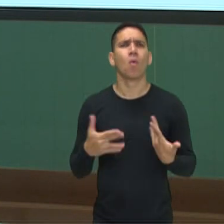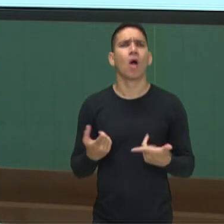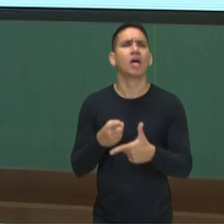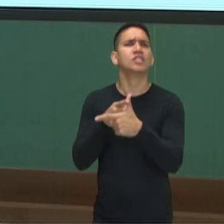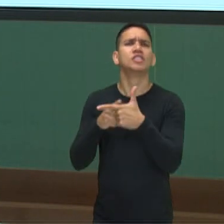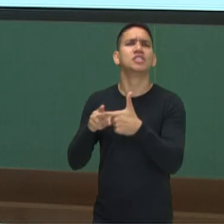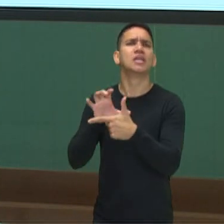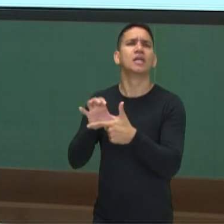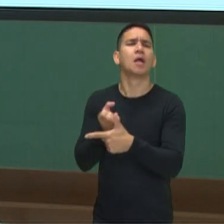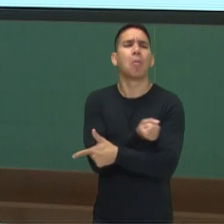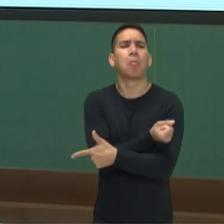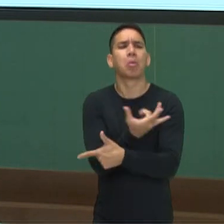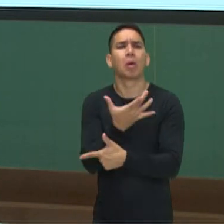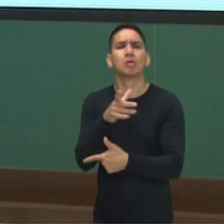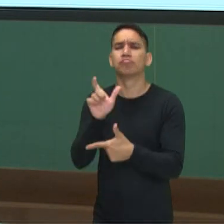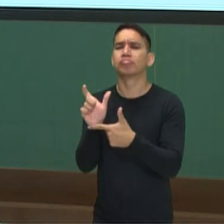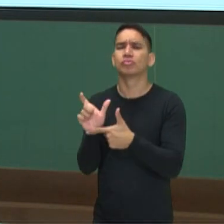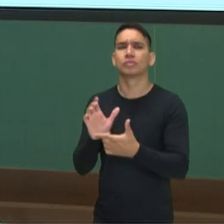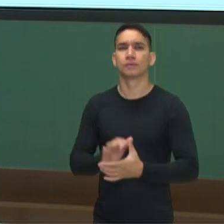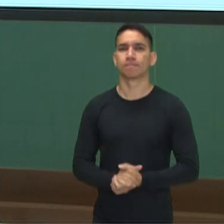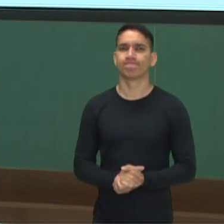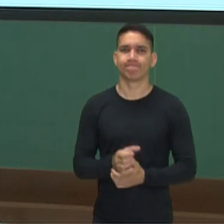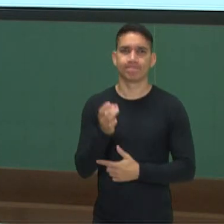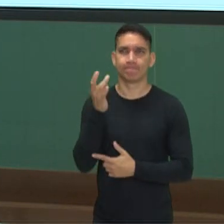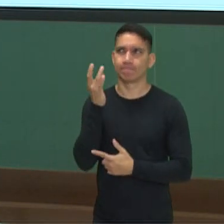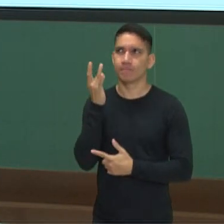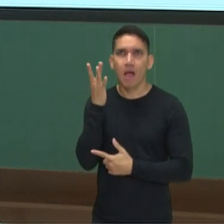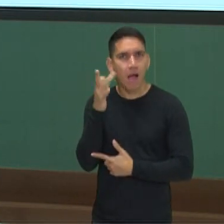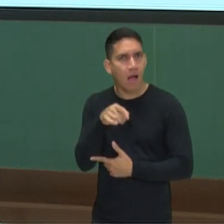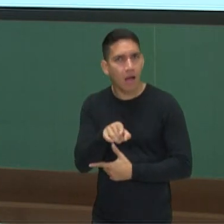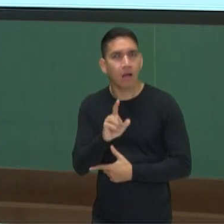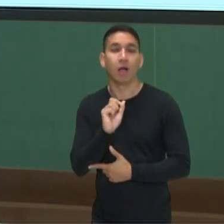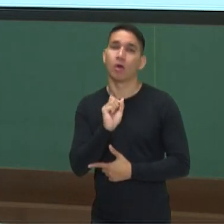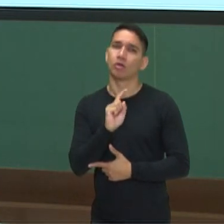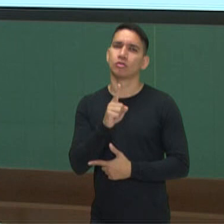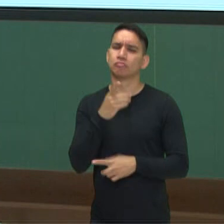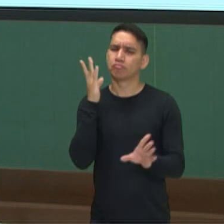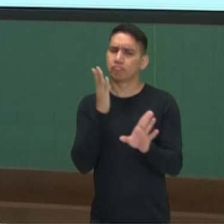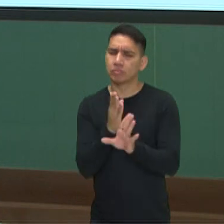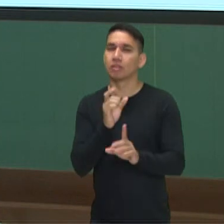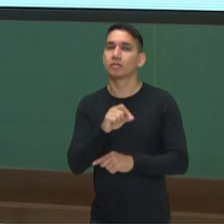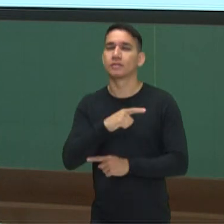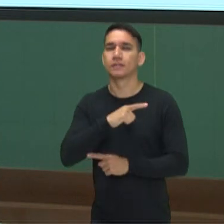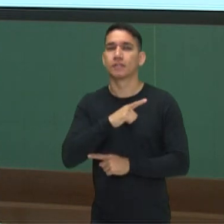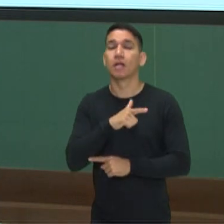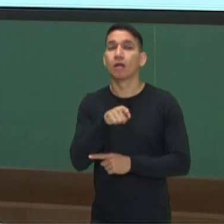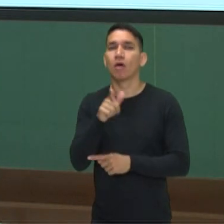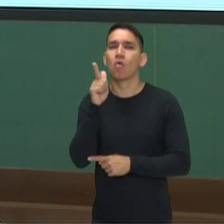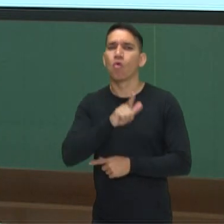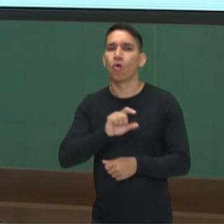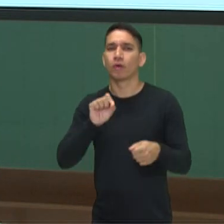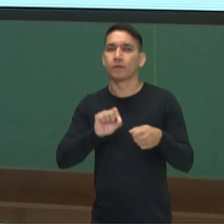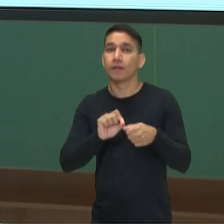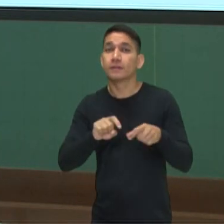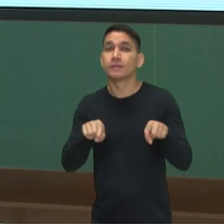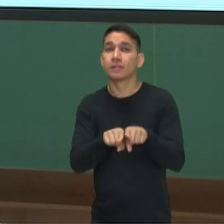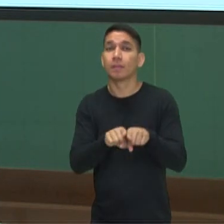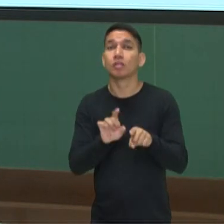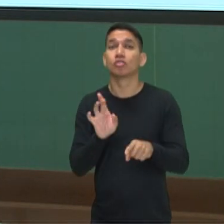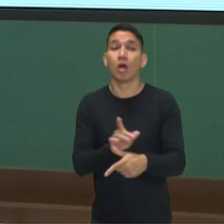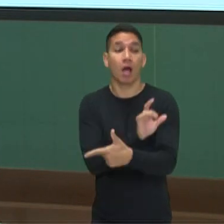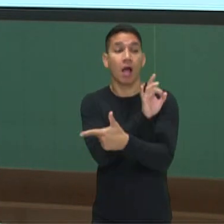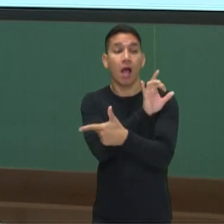divisão desse polinômio por esse monômio? É fácil, nós achamos aqui, você também. É só dividir cada termo do polinômio